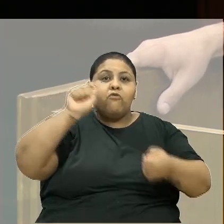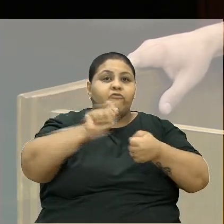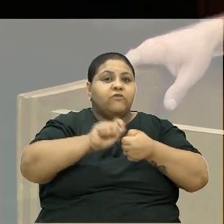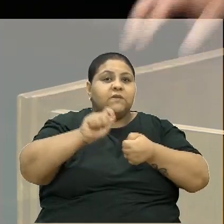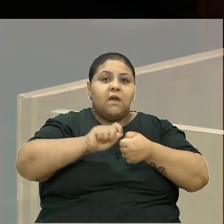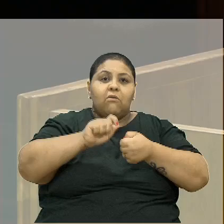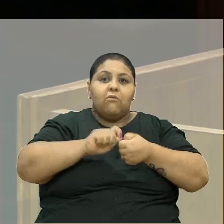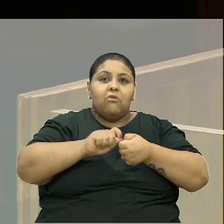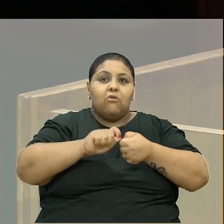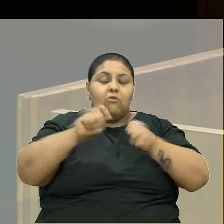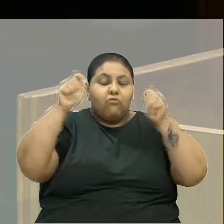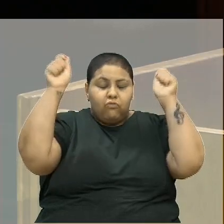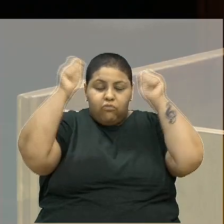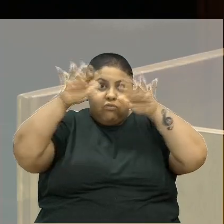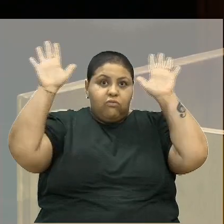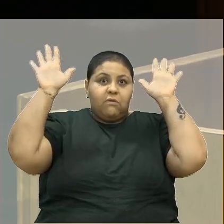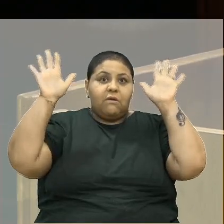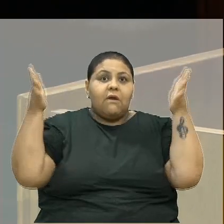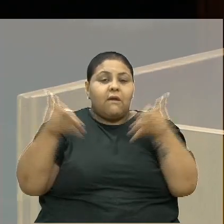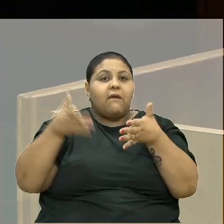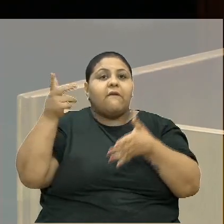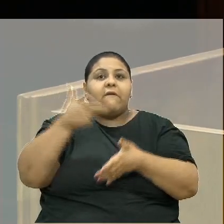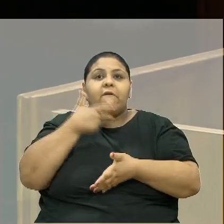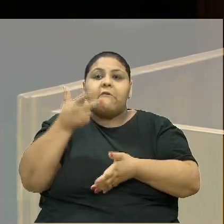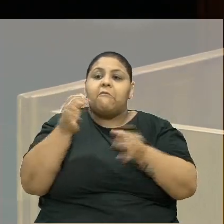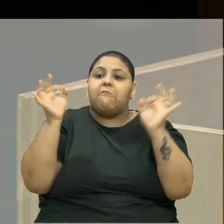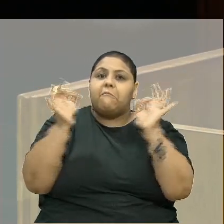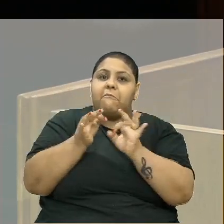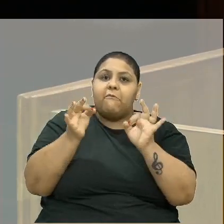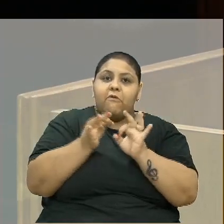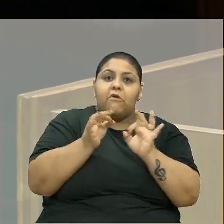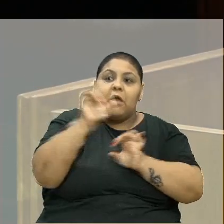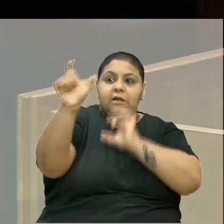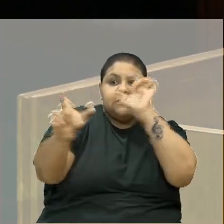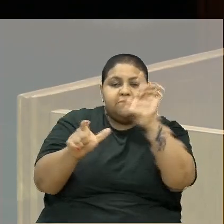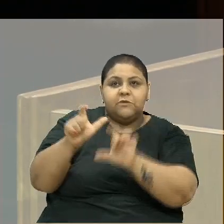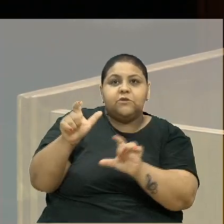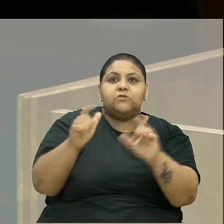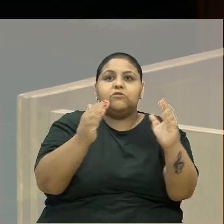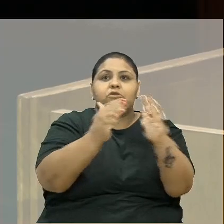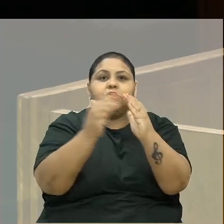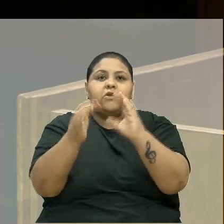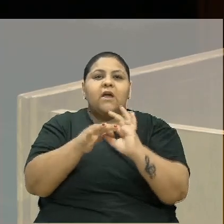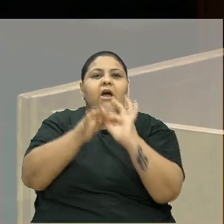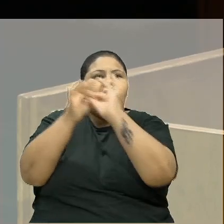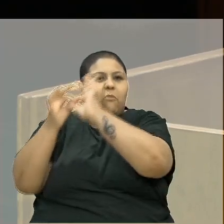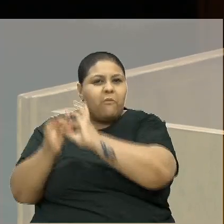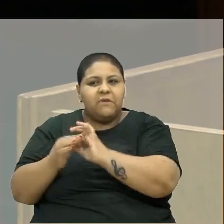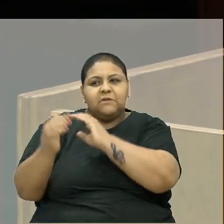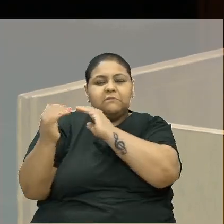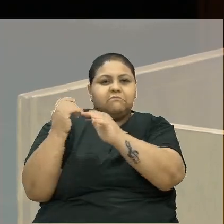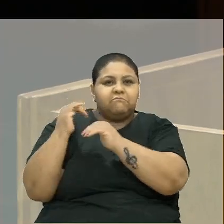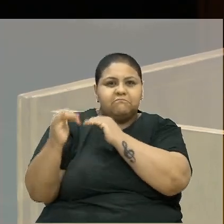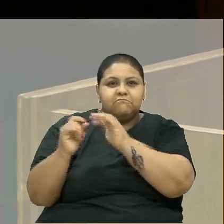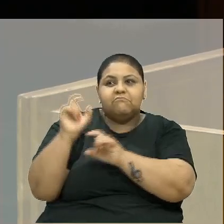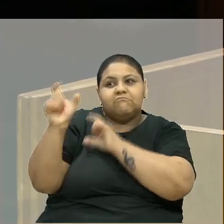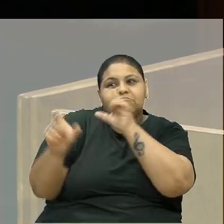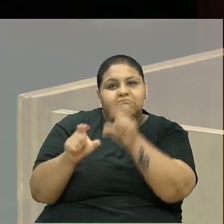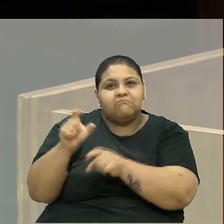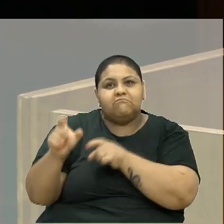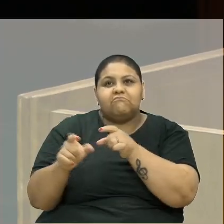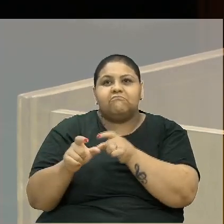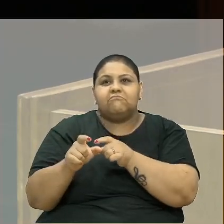milagres. E também temos que aqui reforçar a eficiência dos moradores, a união, a mobilização, as pessoas